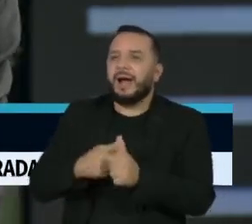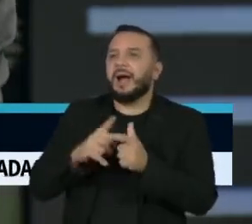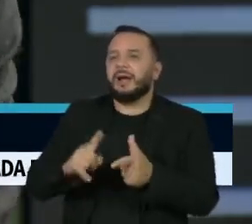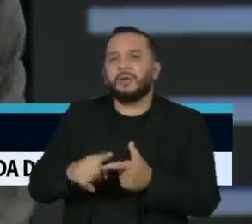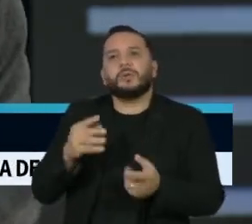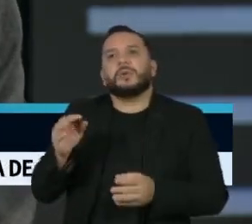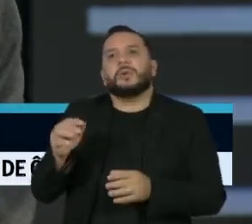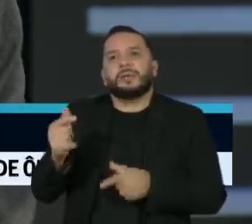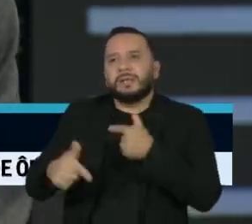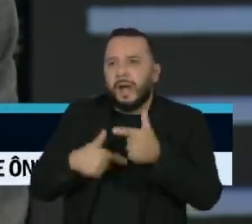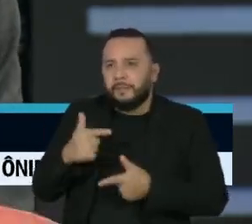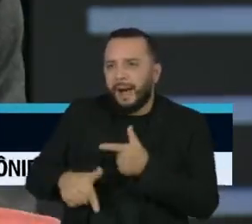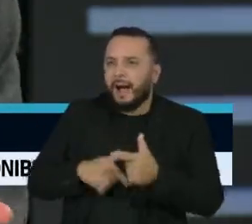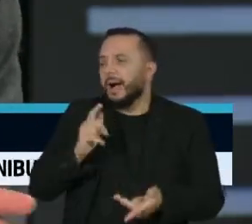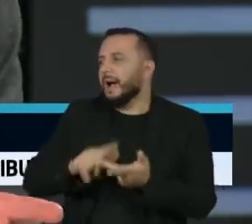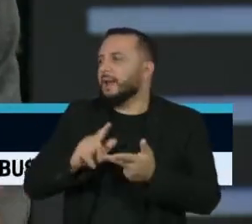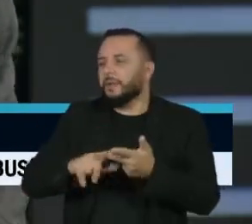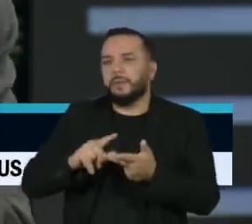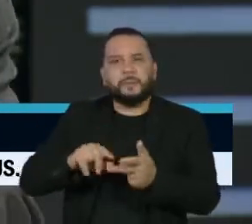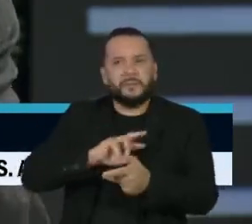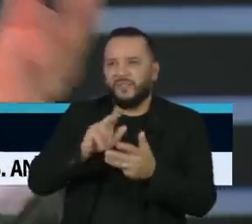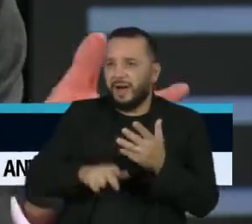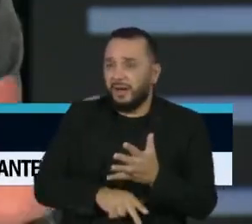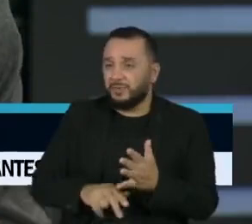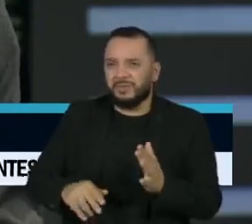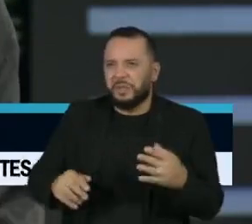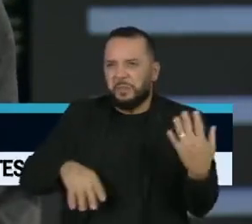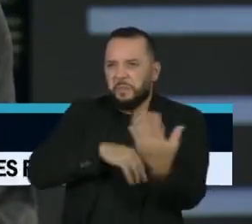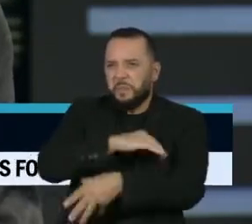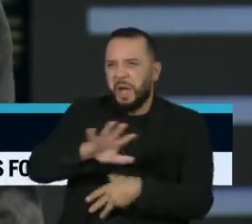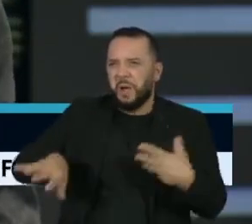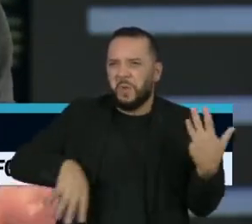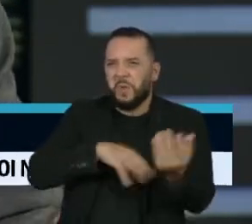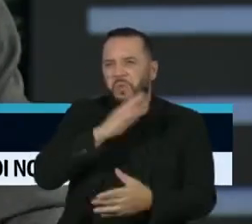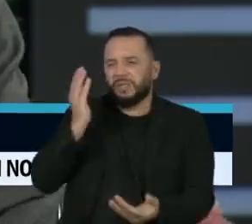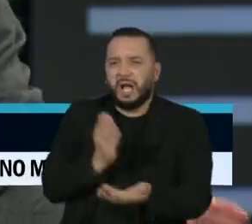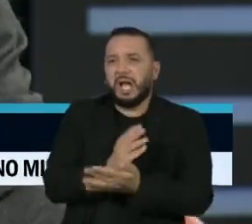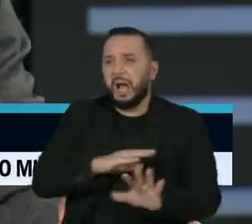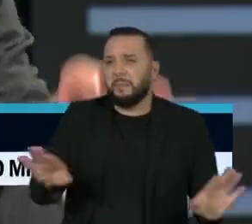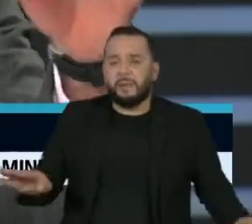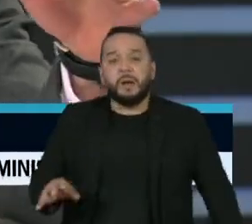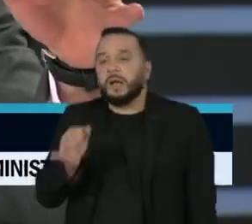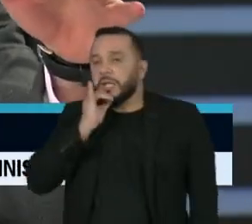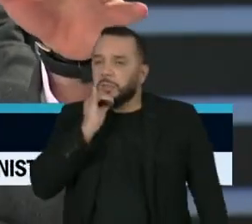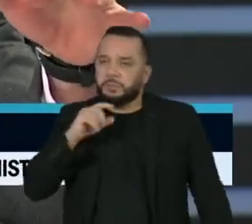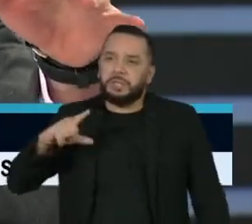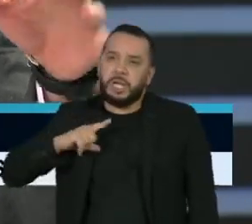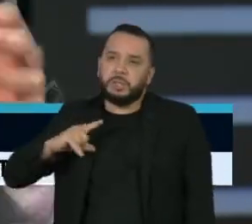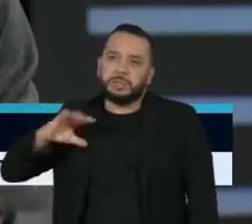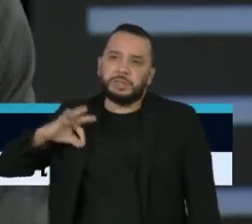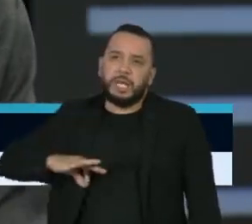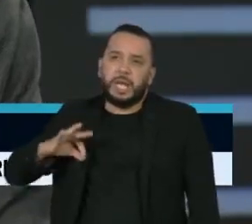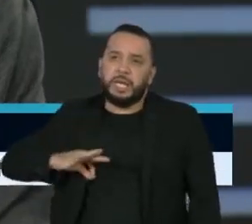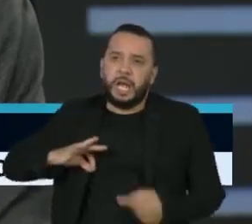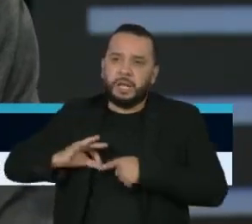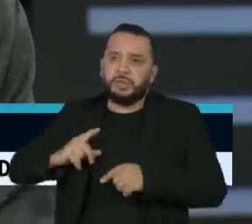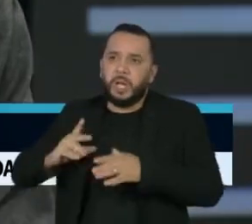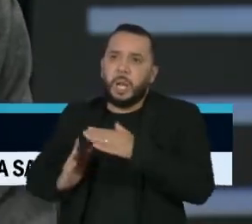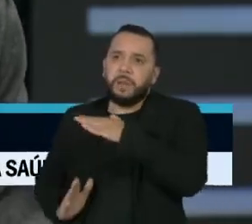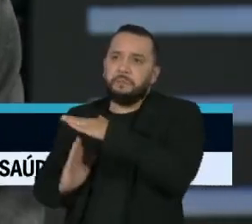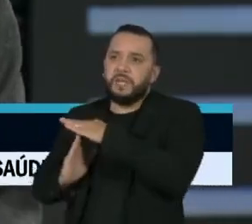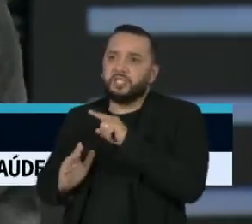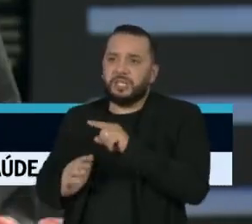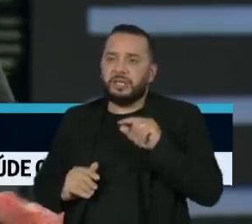aí tem e acabar com essa bagunça que é, não, eu tenho um salário que é limitado por um teto aqui, mas eu